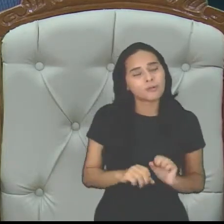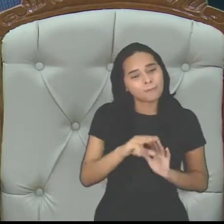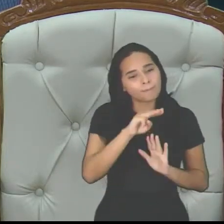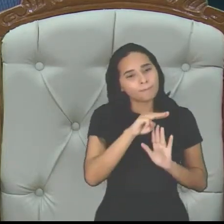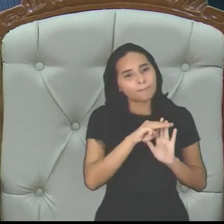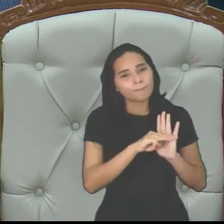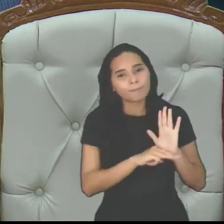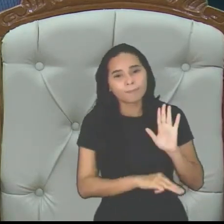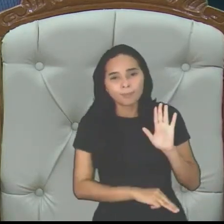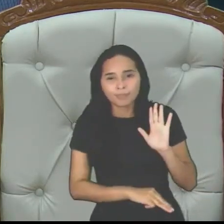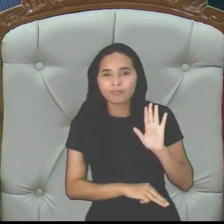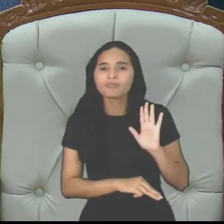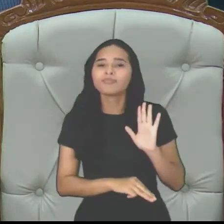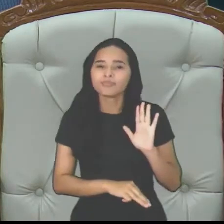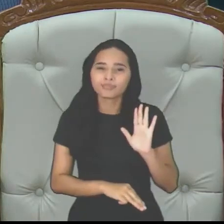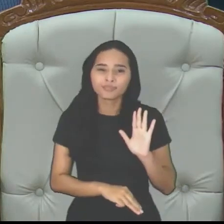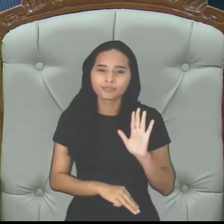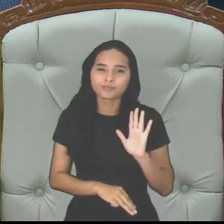métodos,